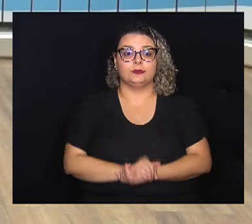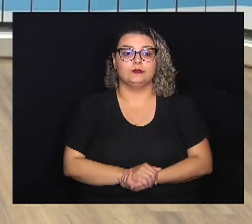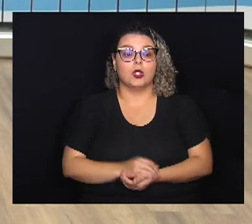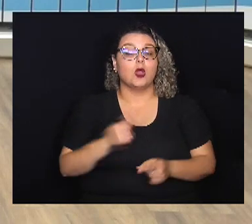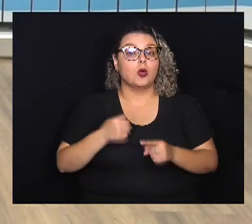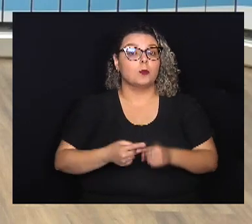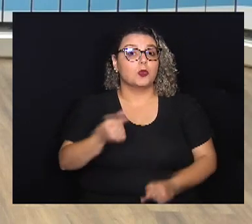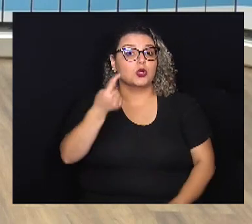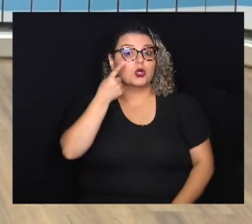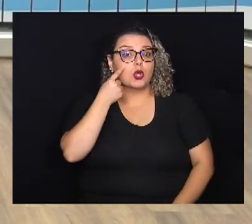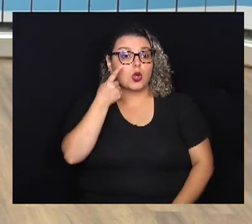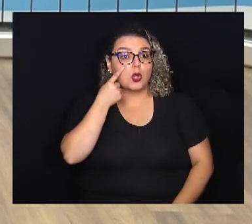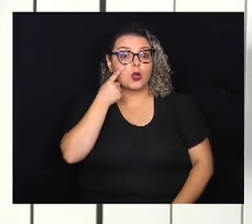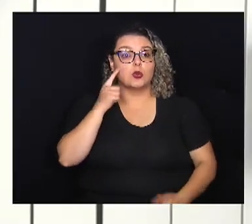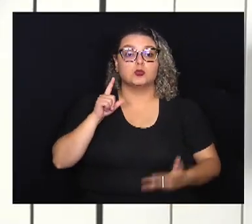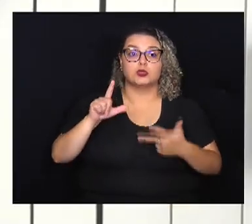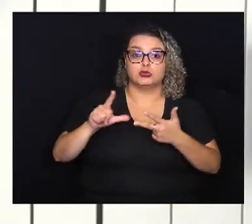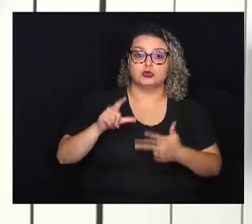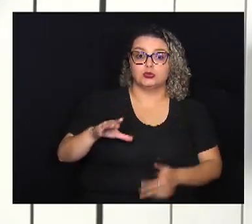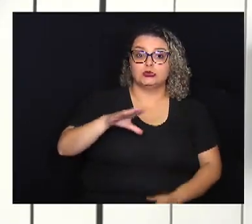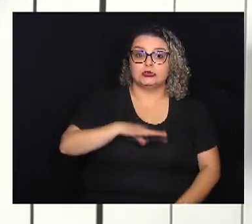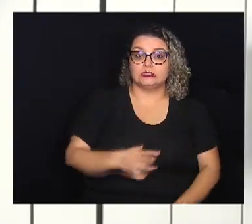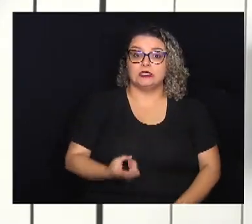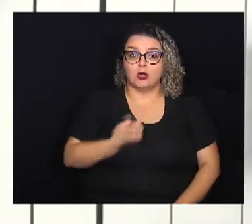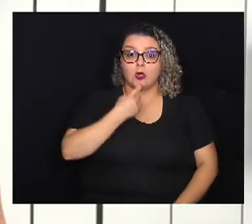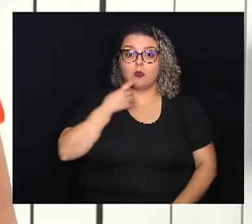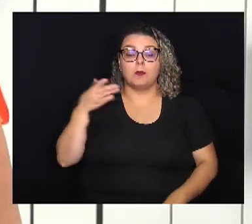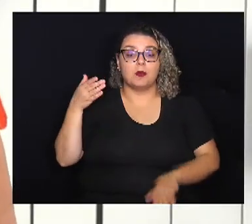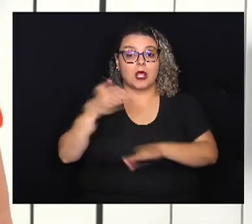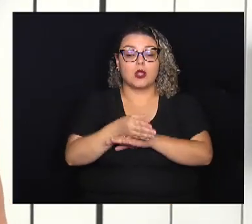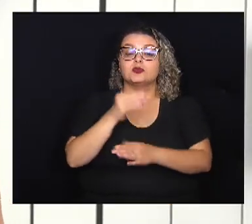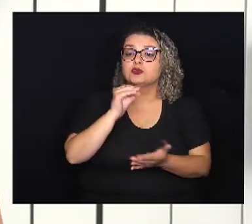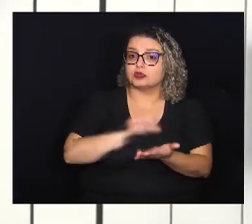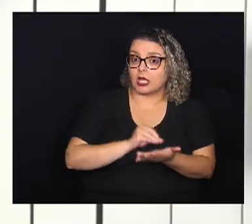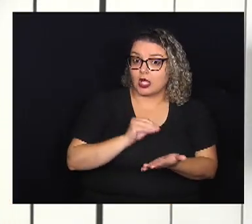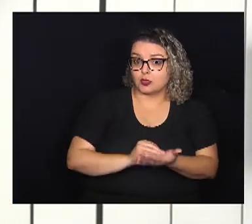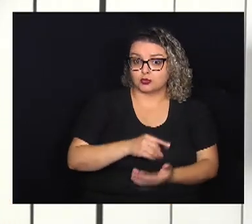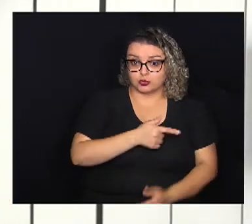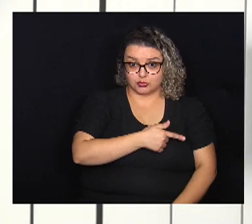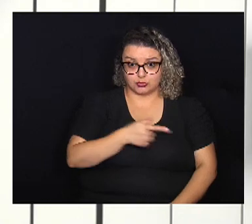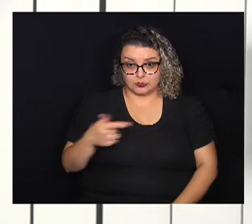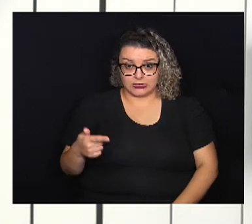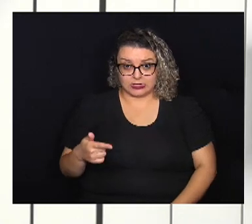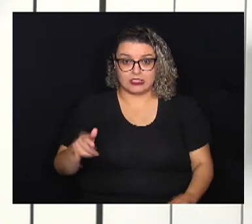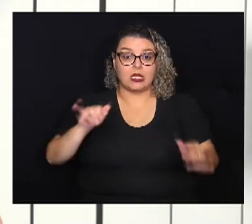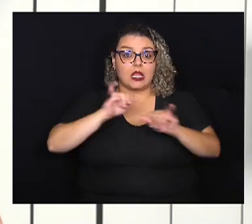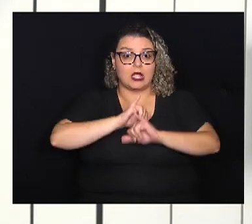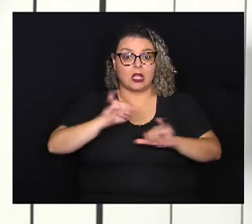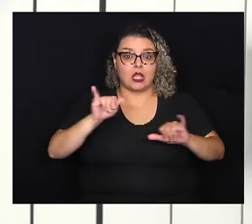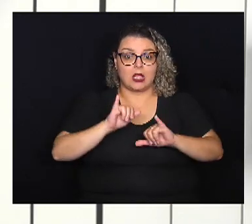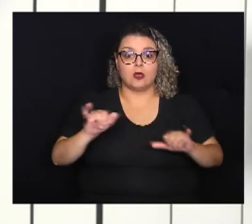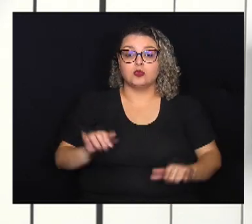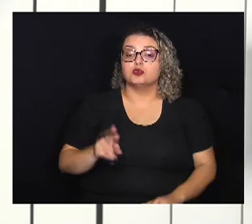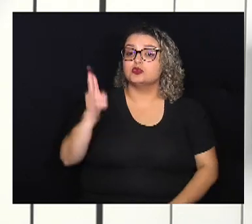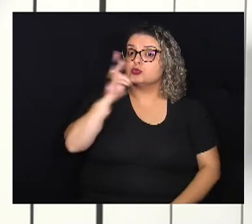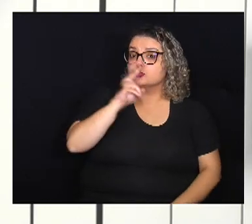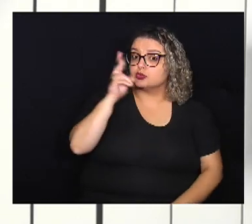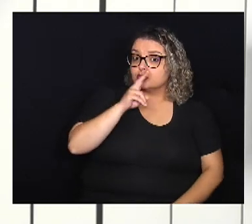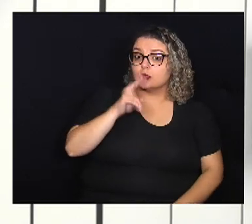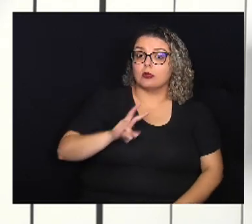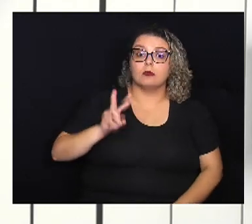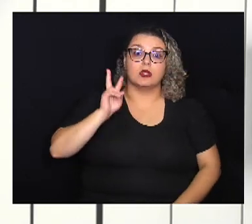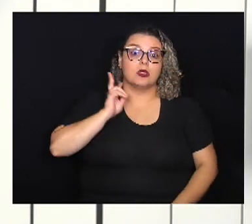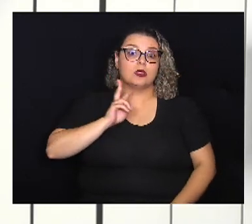olha só, o Legislativo Campineiro participou na última semana da campanha emergencial pelas vítimas